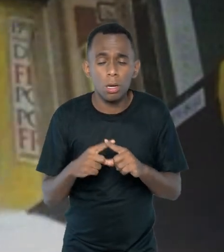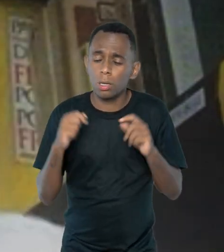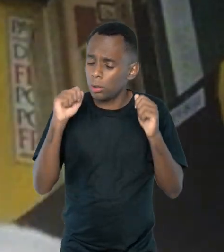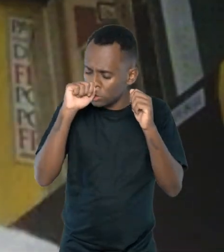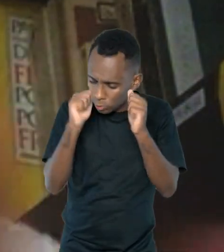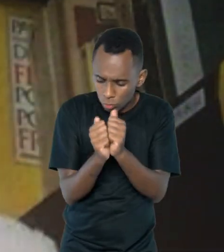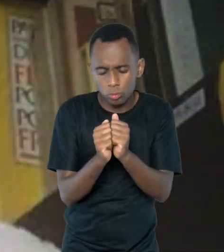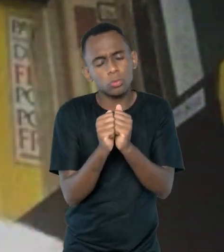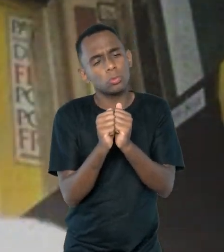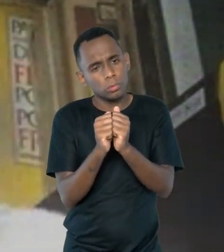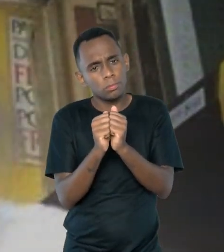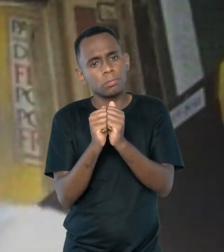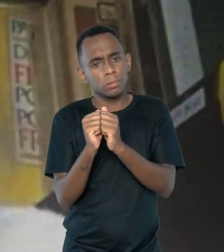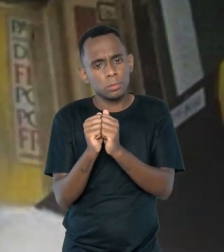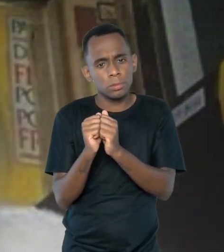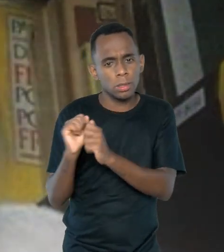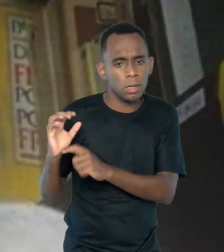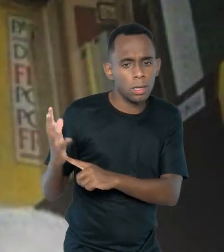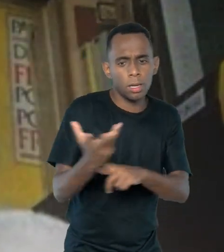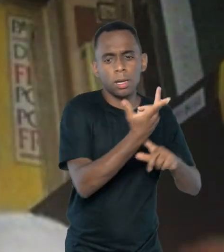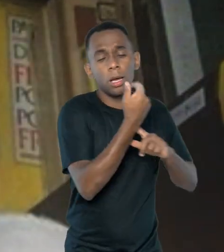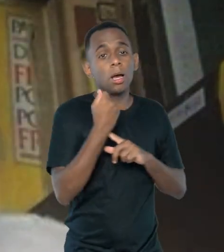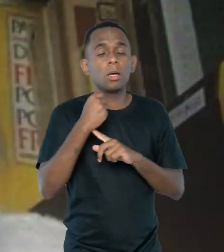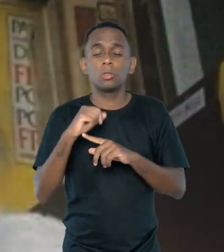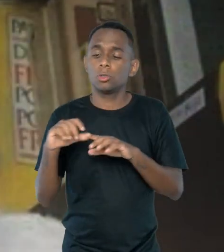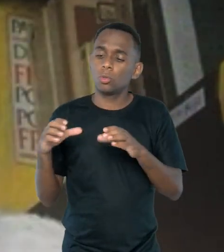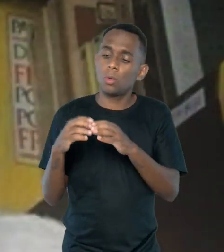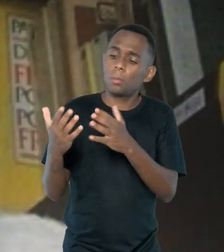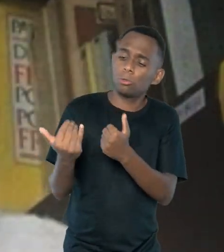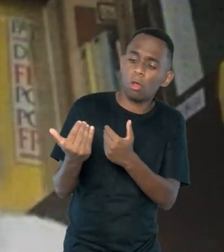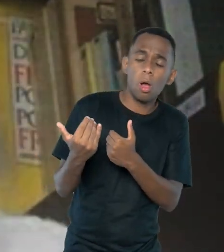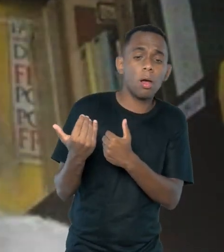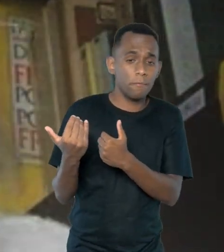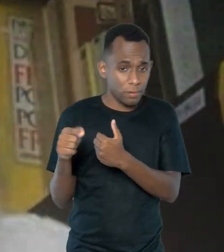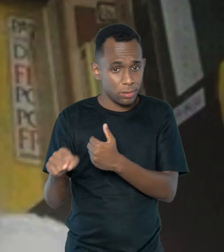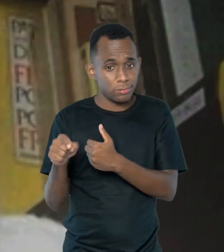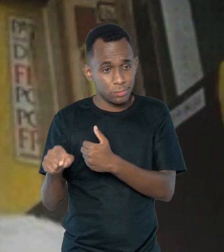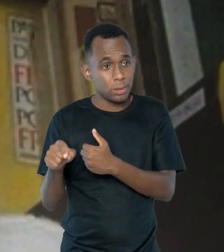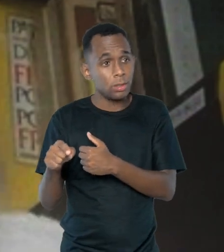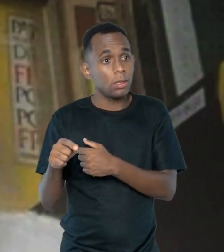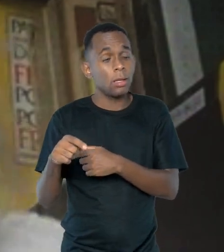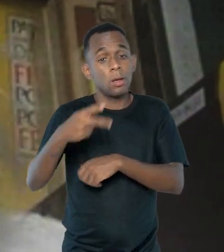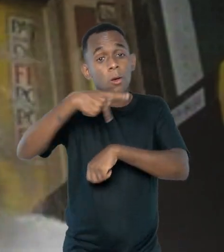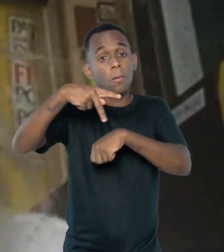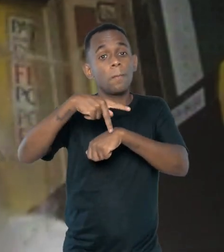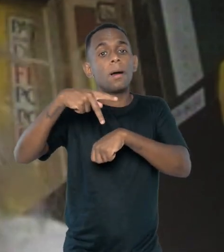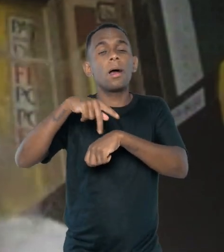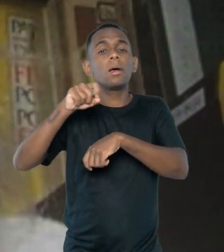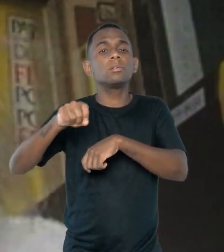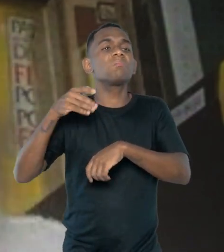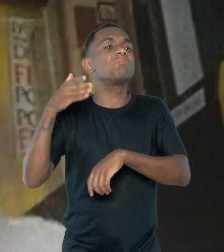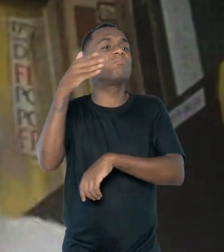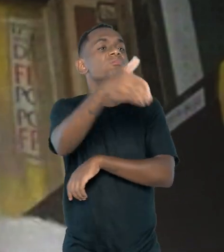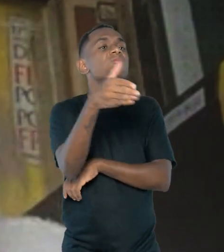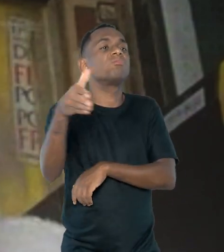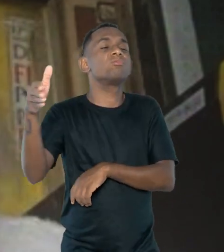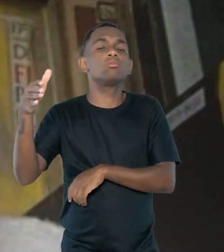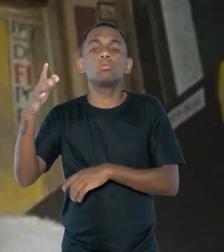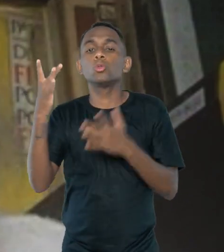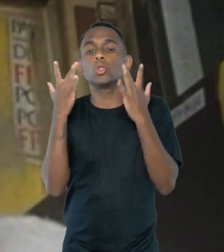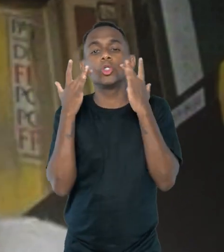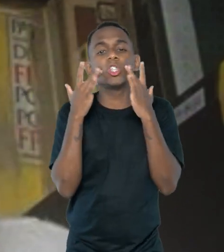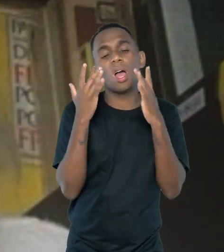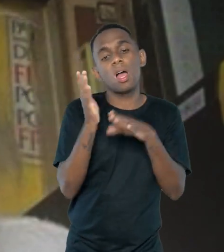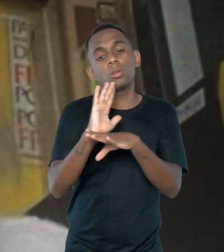porque elas andam juntas. E o jovem, o adolescente, nós temos que viver num país que ele possa ir ao